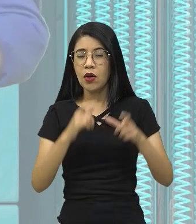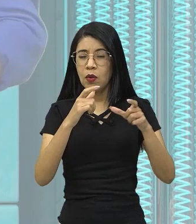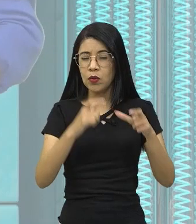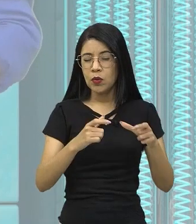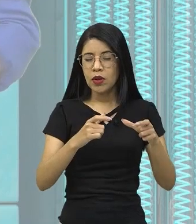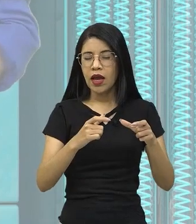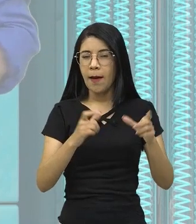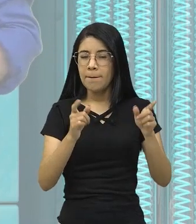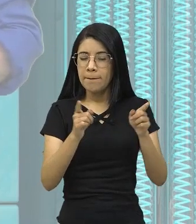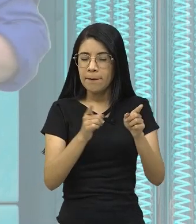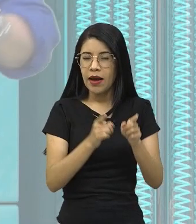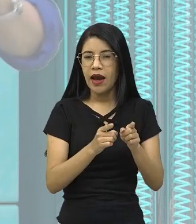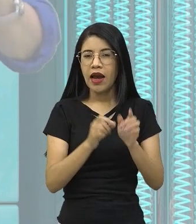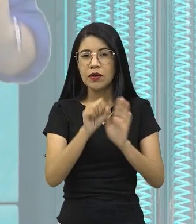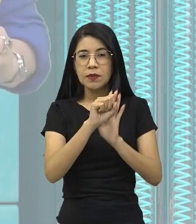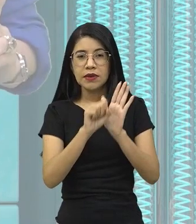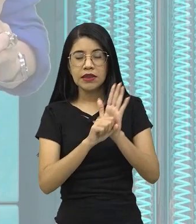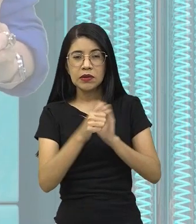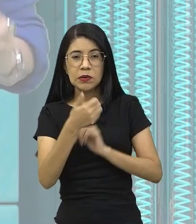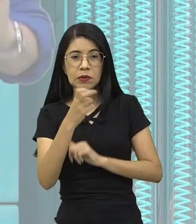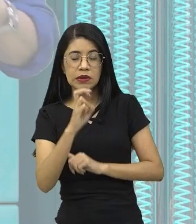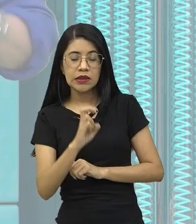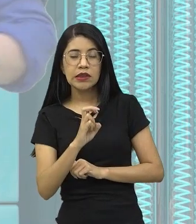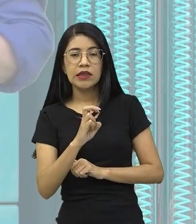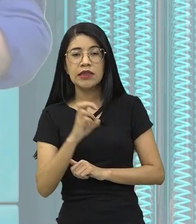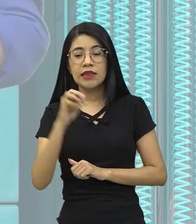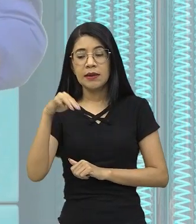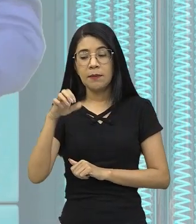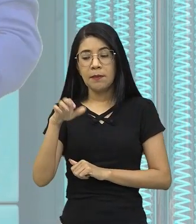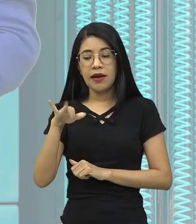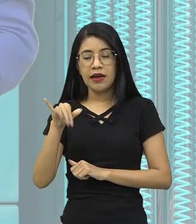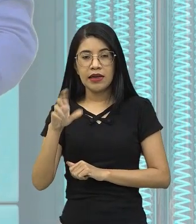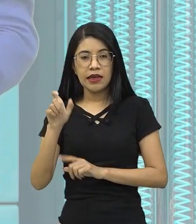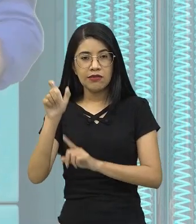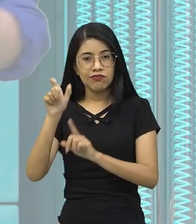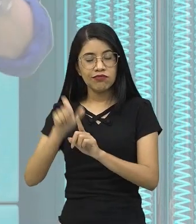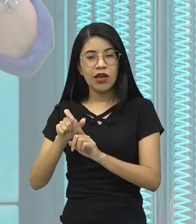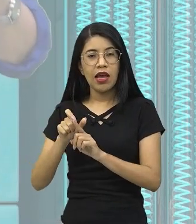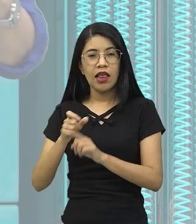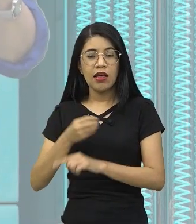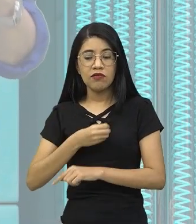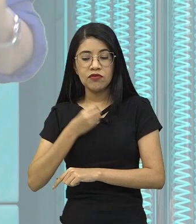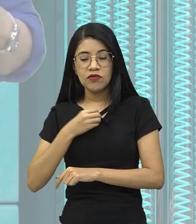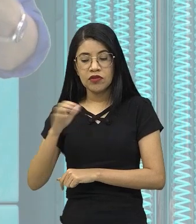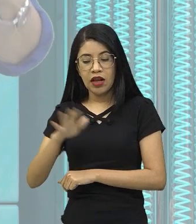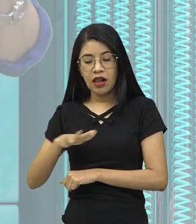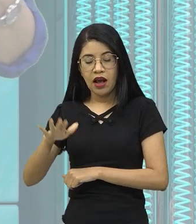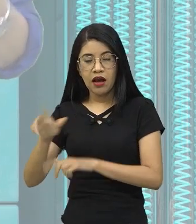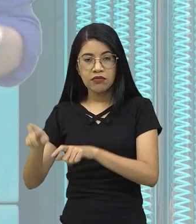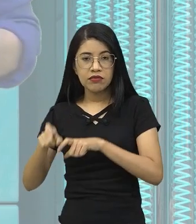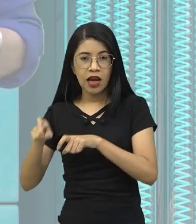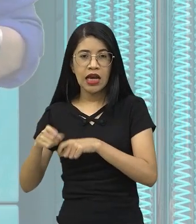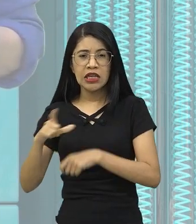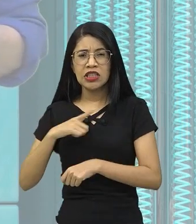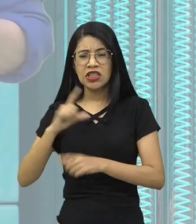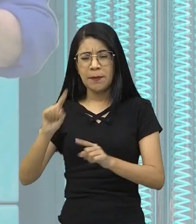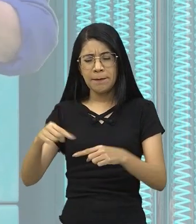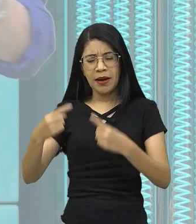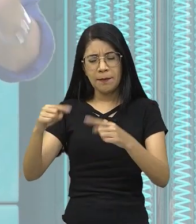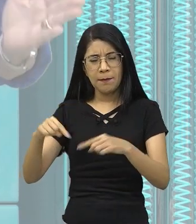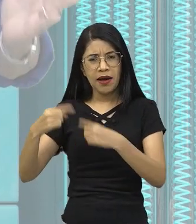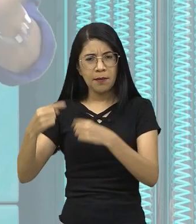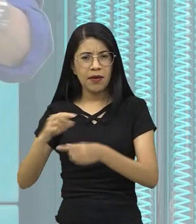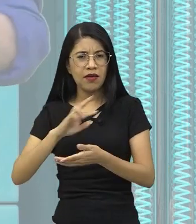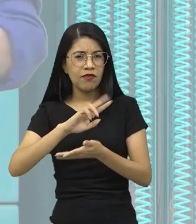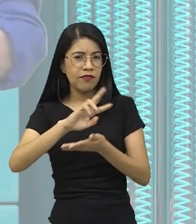vila do século XV, Maria, uma jovem camponesa, enfrentava desafios diários.